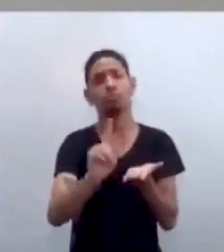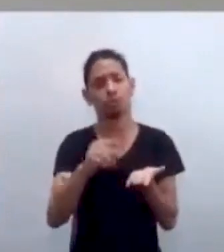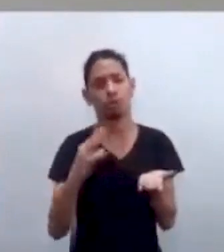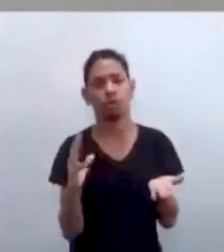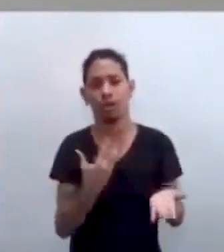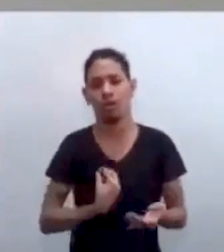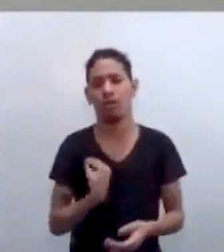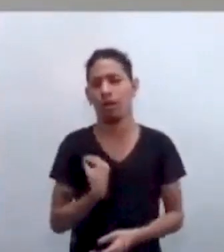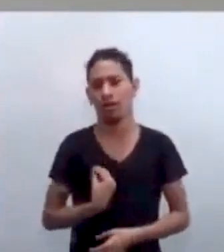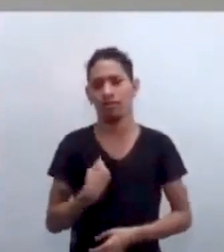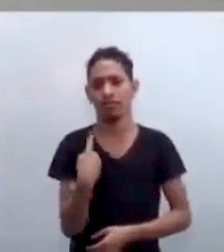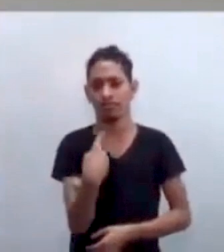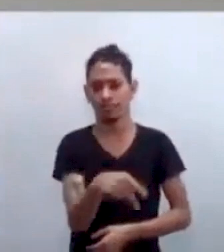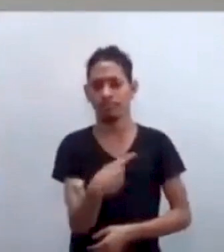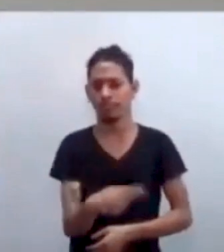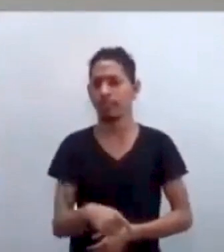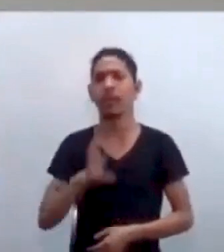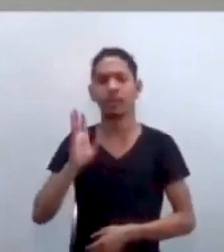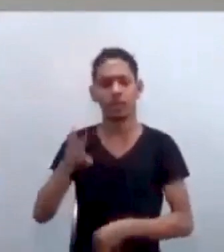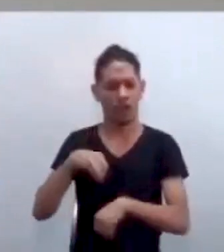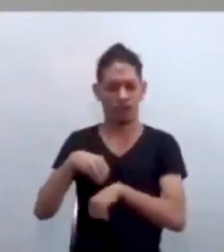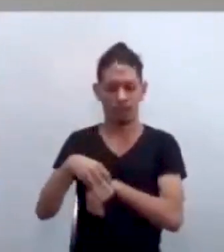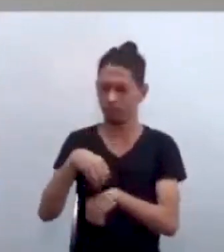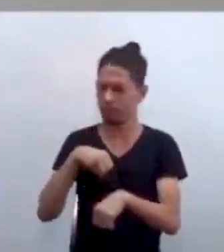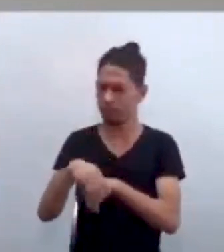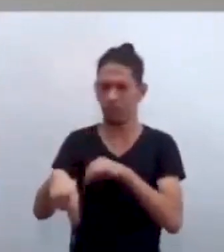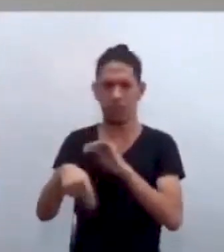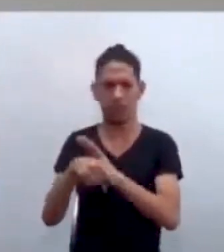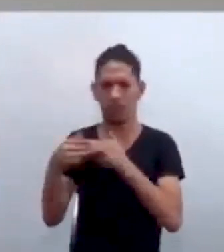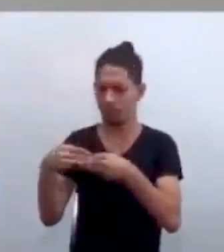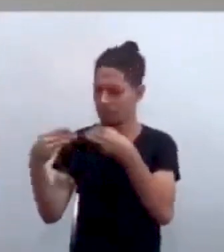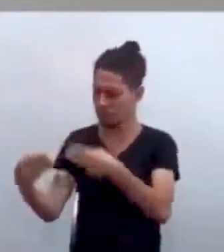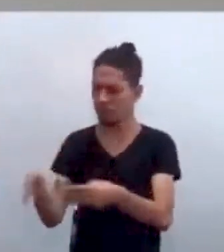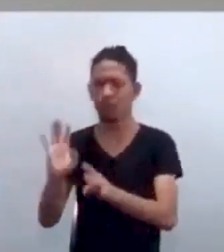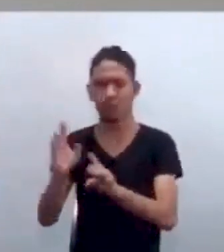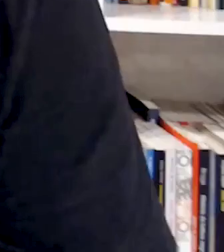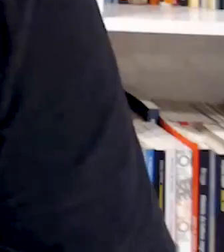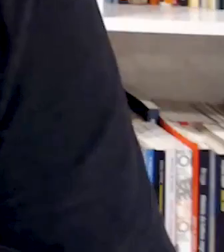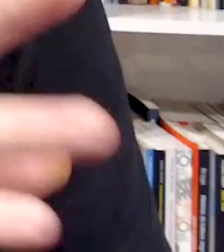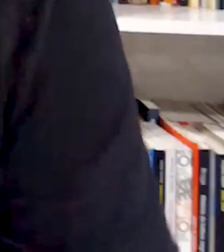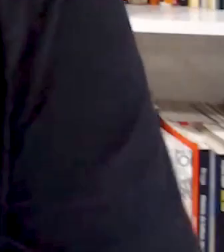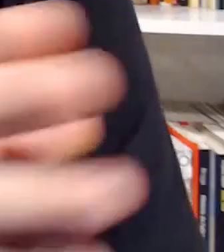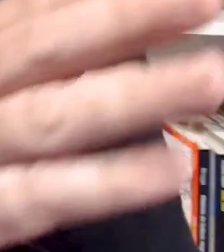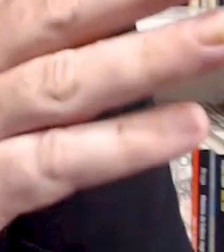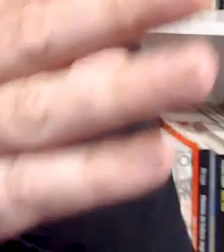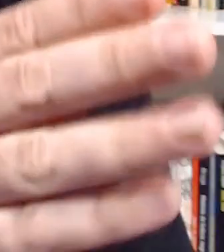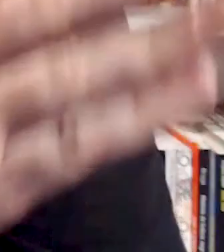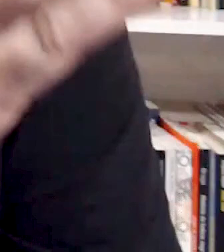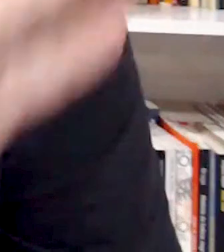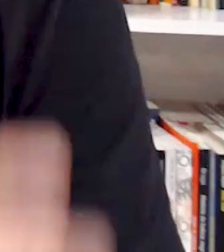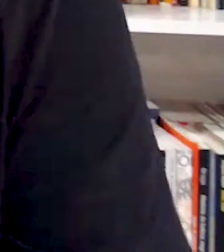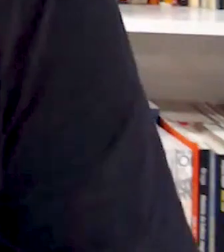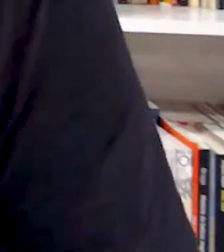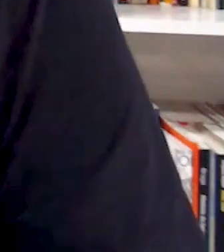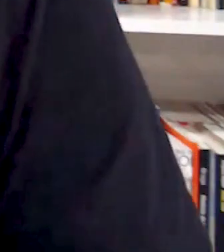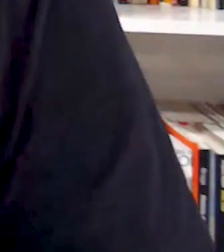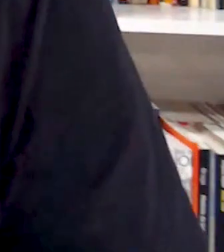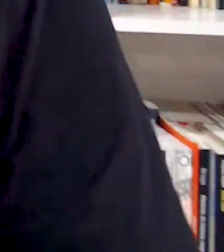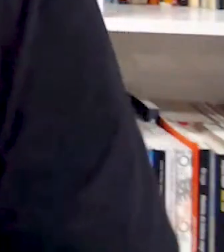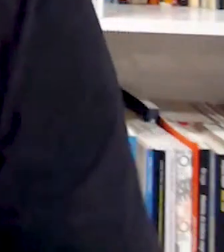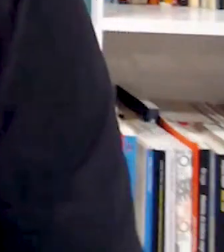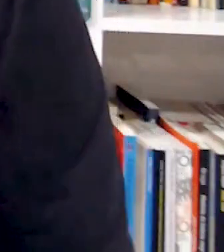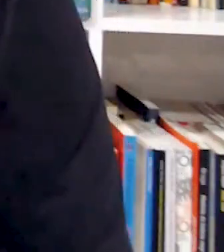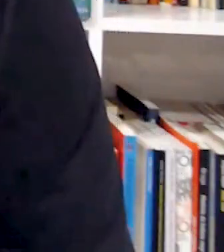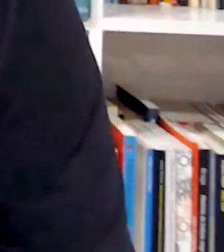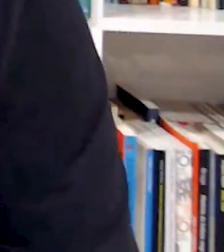salvar vidas e essas orientações já foram dadas pelo Ministério da Saúde e eu quero agradecer o desmentindo o Bozo porque a gente